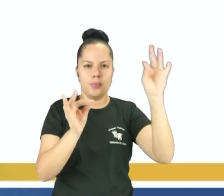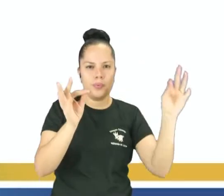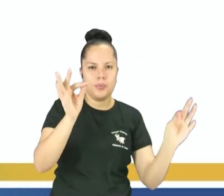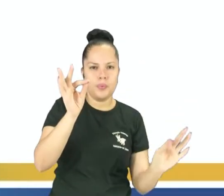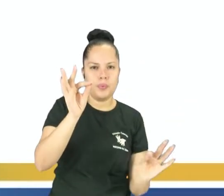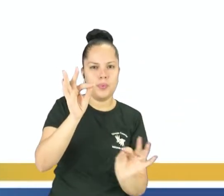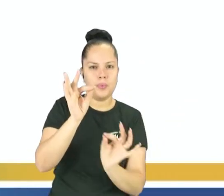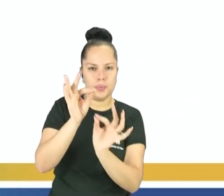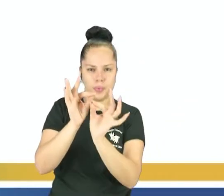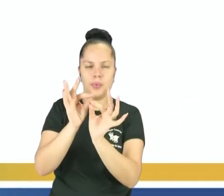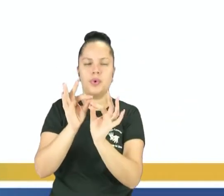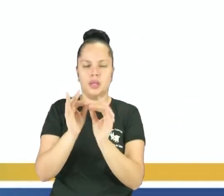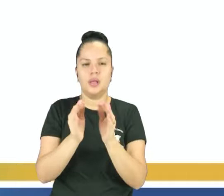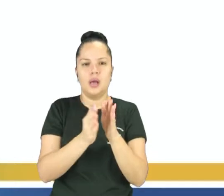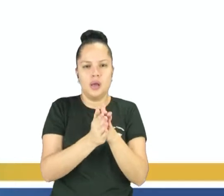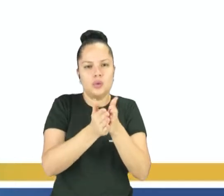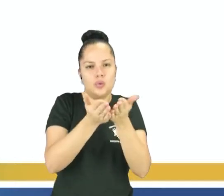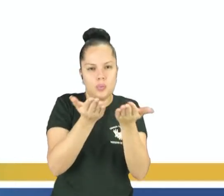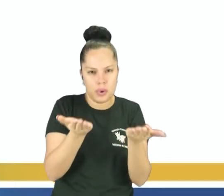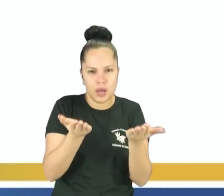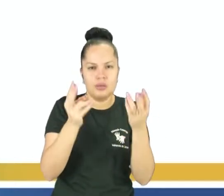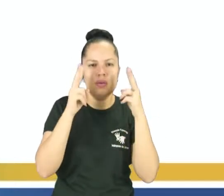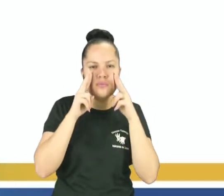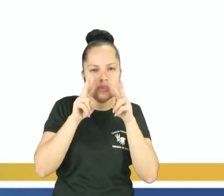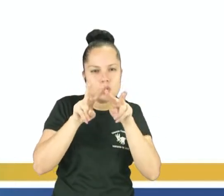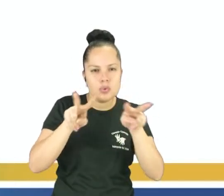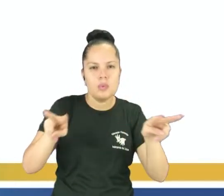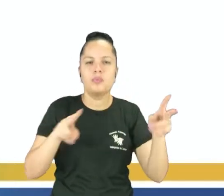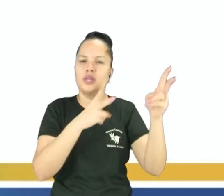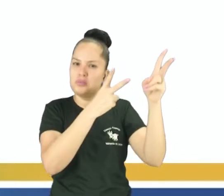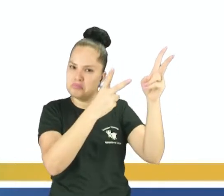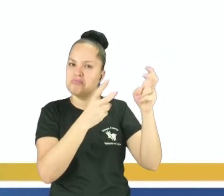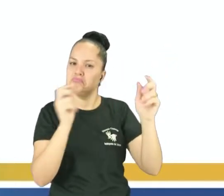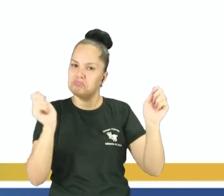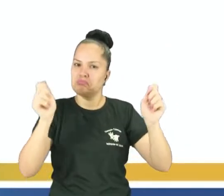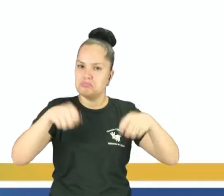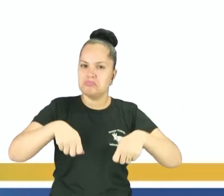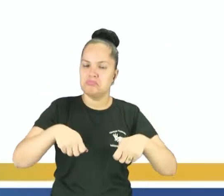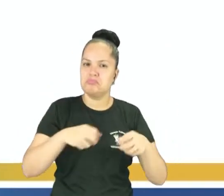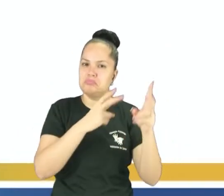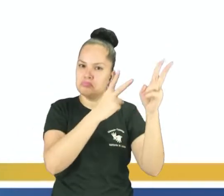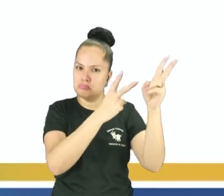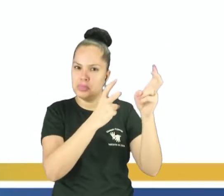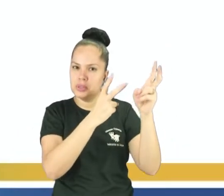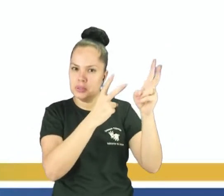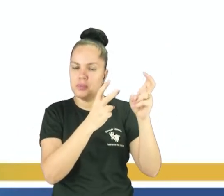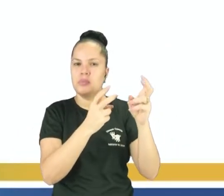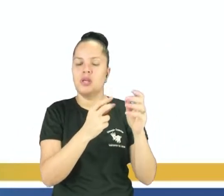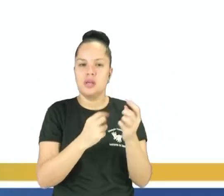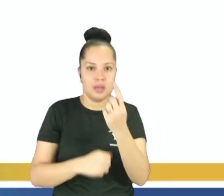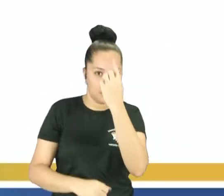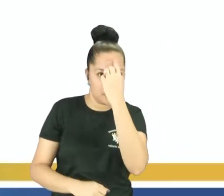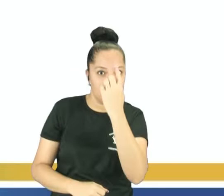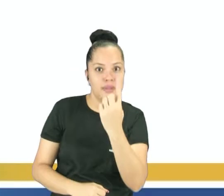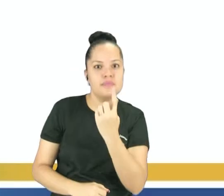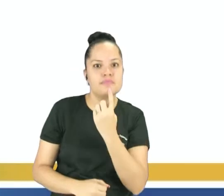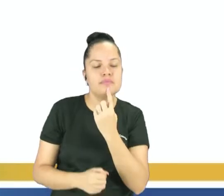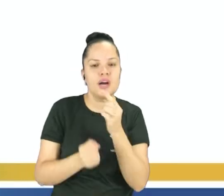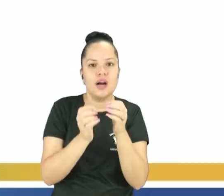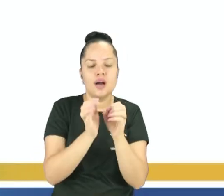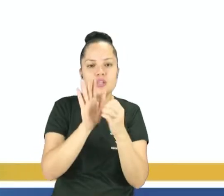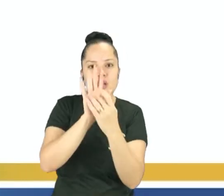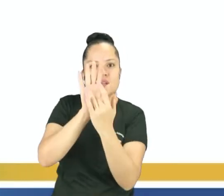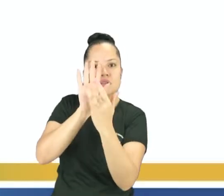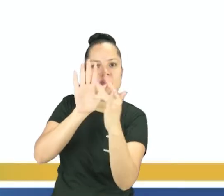cartesiano. Visualmente, é possível notar que nesse tipo de simetria, a figura é